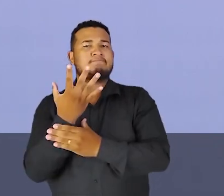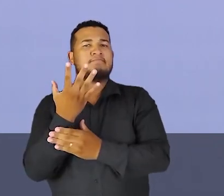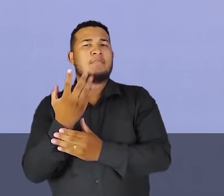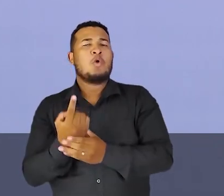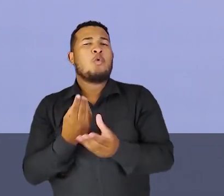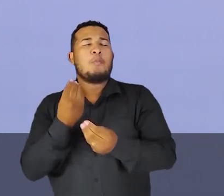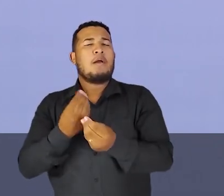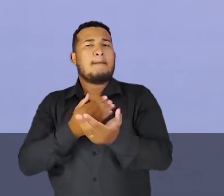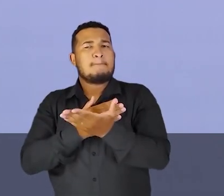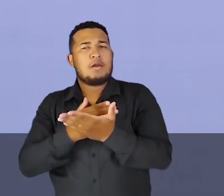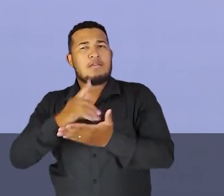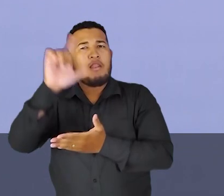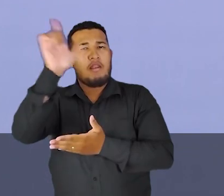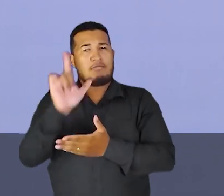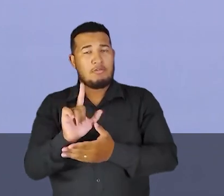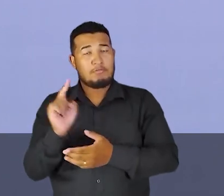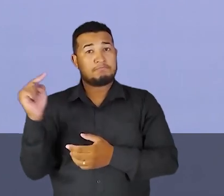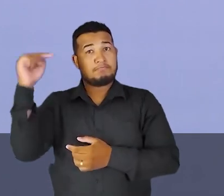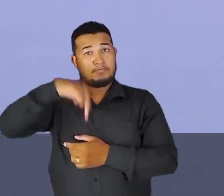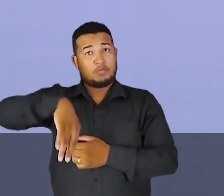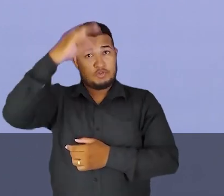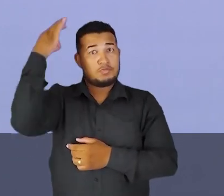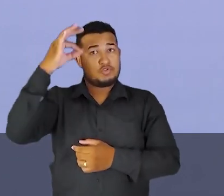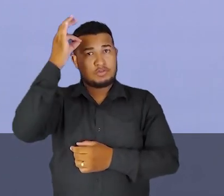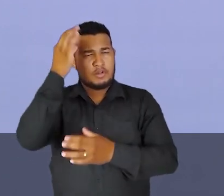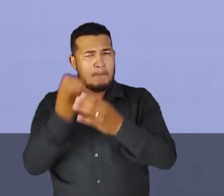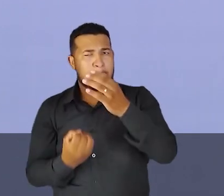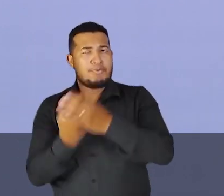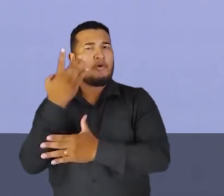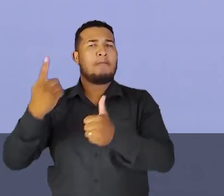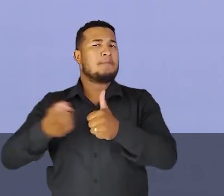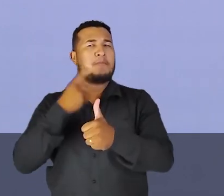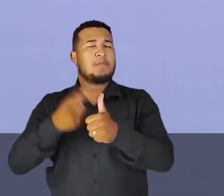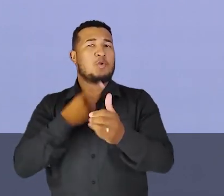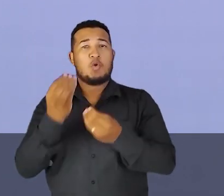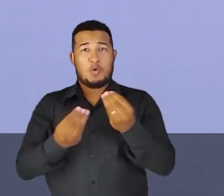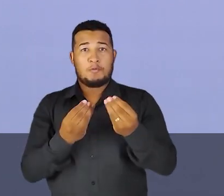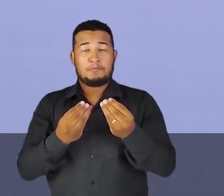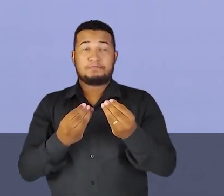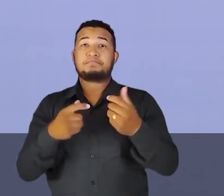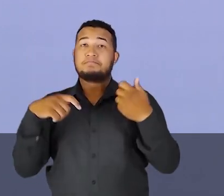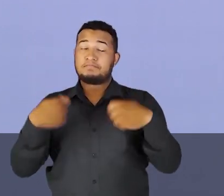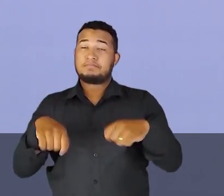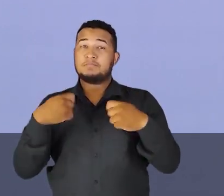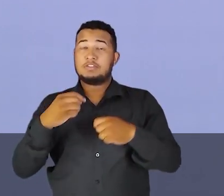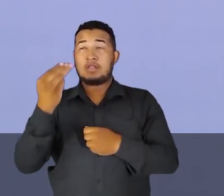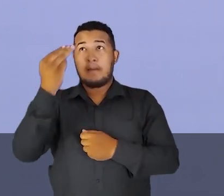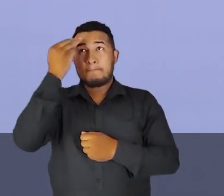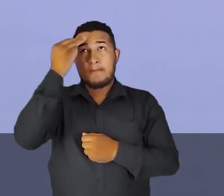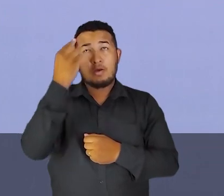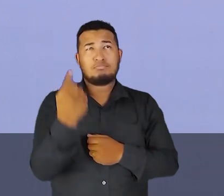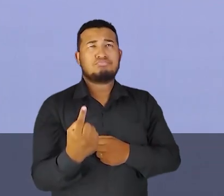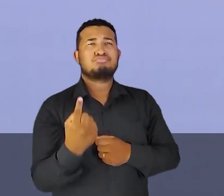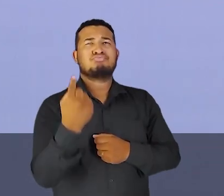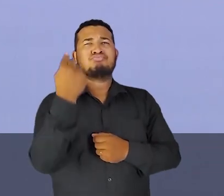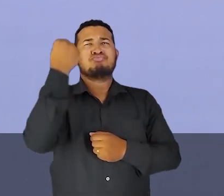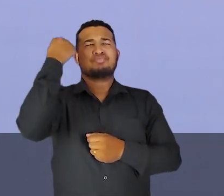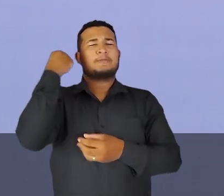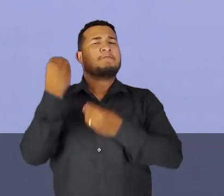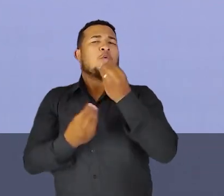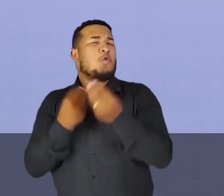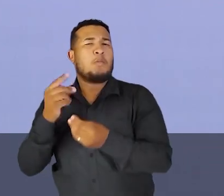primeiras manifestações literárias no estado do Espírito Santo, precisamos retomar a memória como que foram